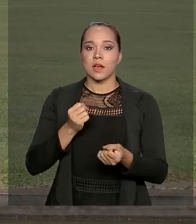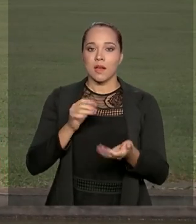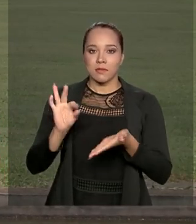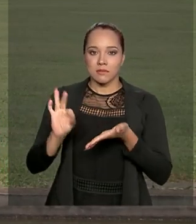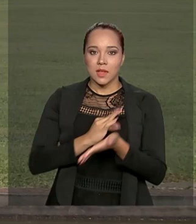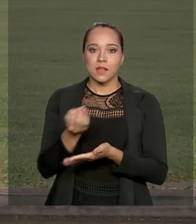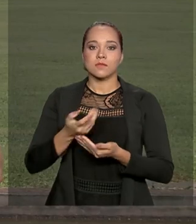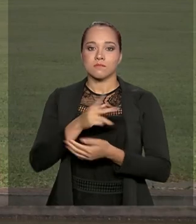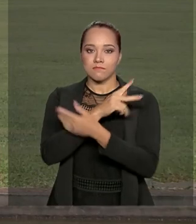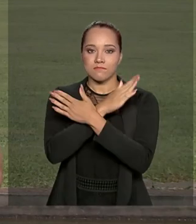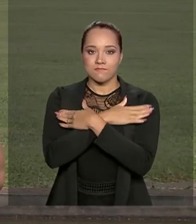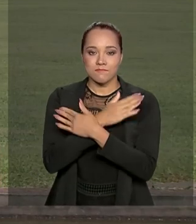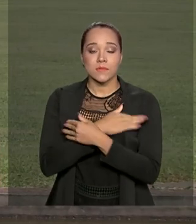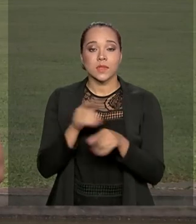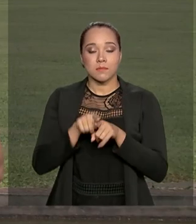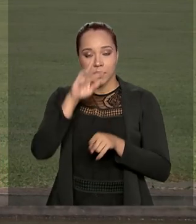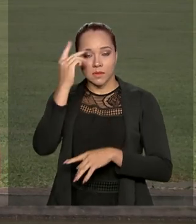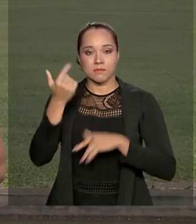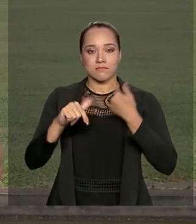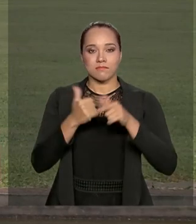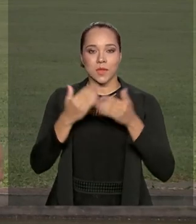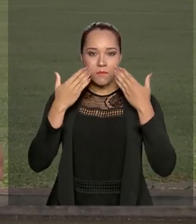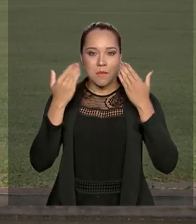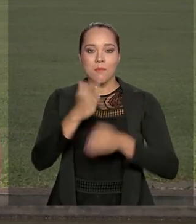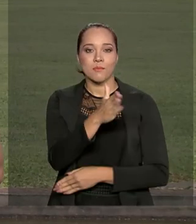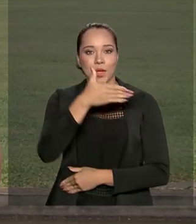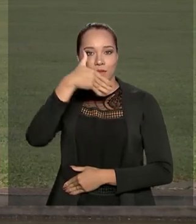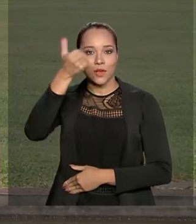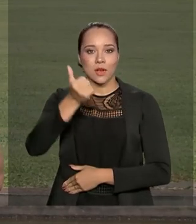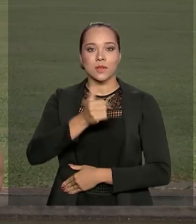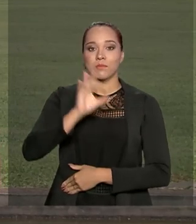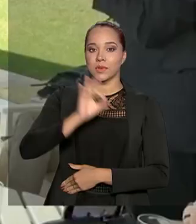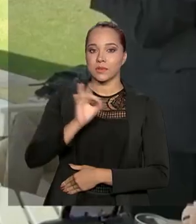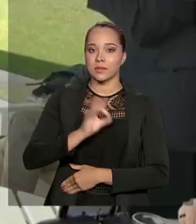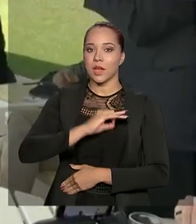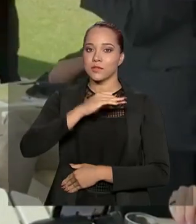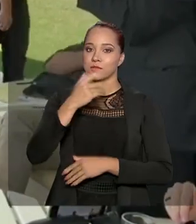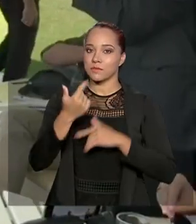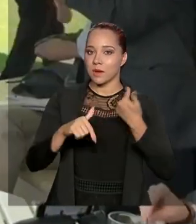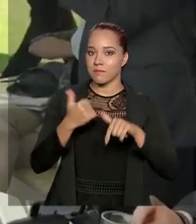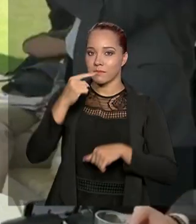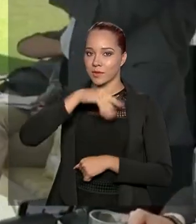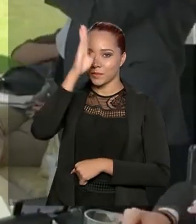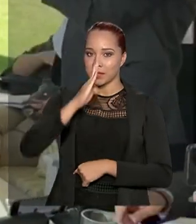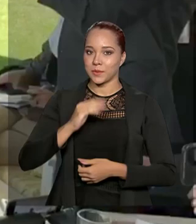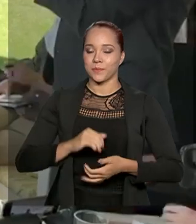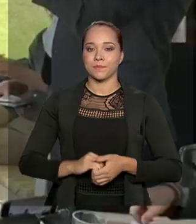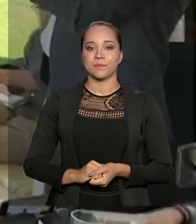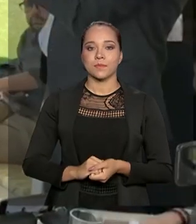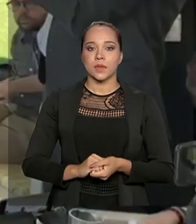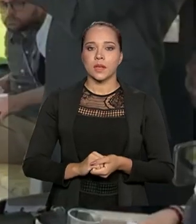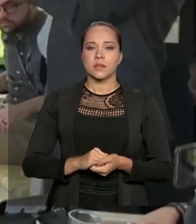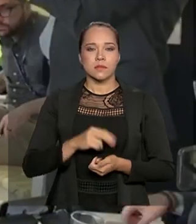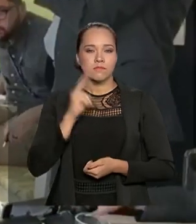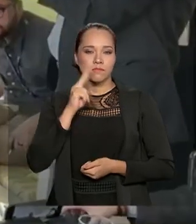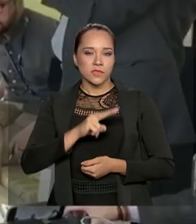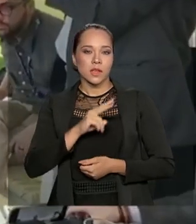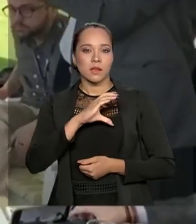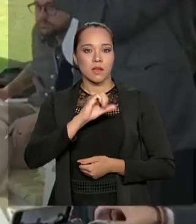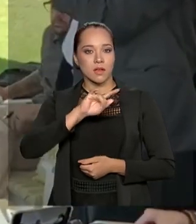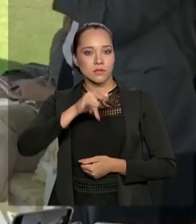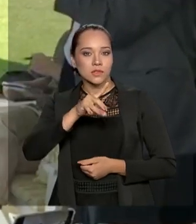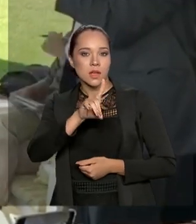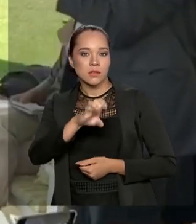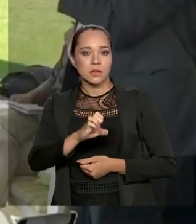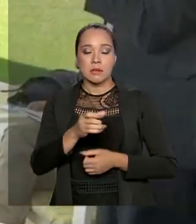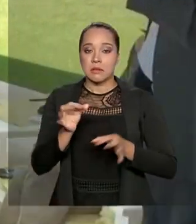Desempregados, que mostra melhora nos índices de emprego do Brasil. A pergunta do CAGED, que deve terminar o